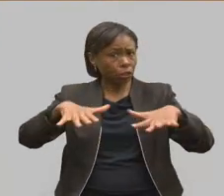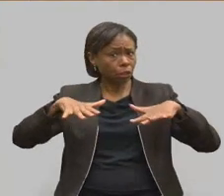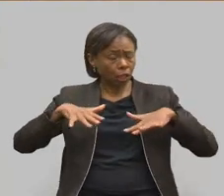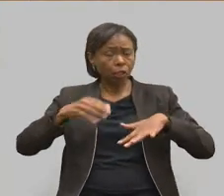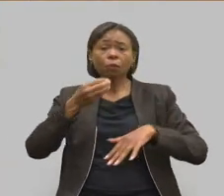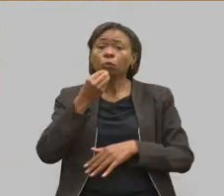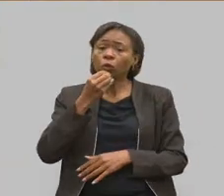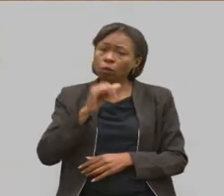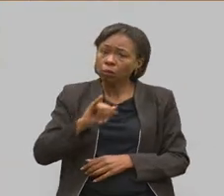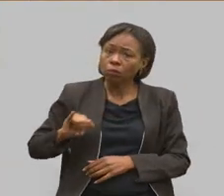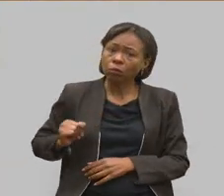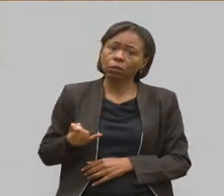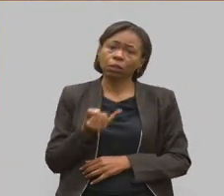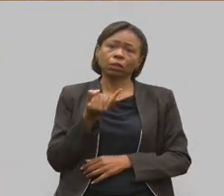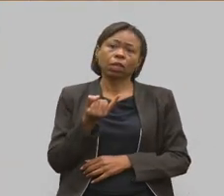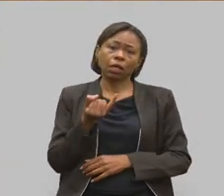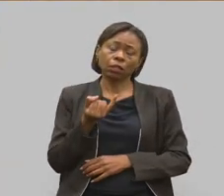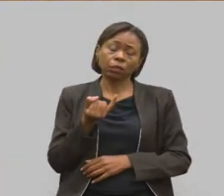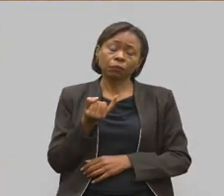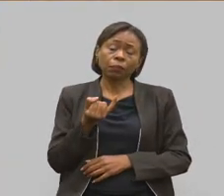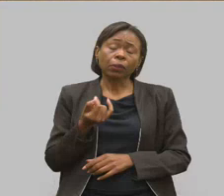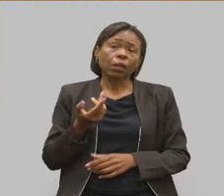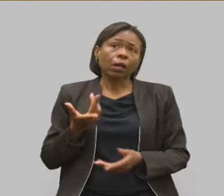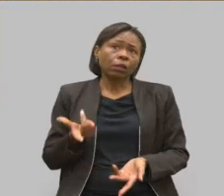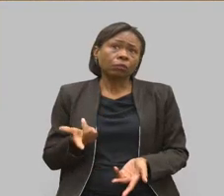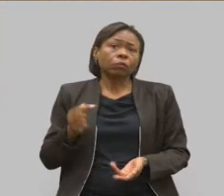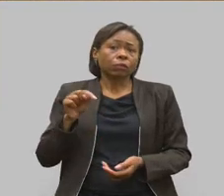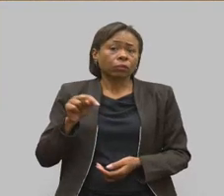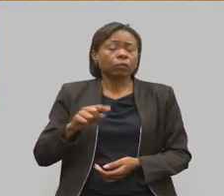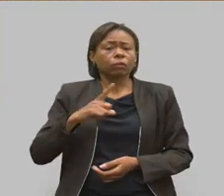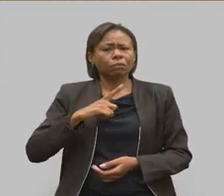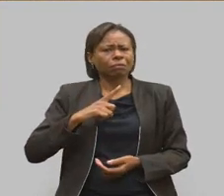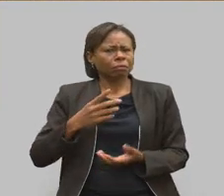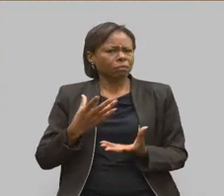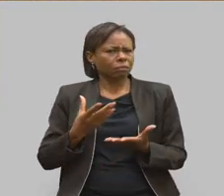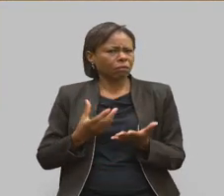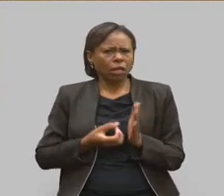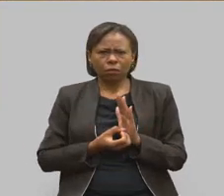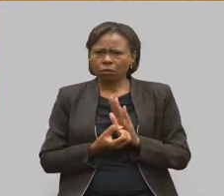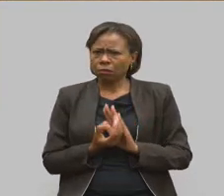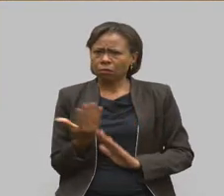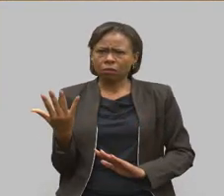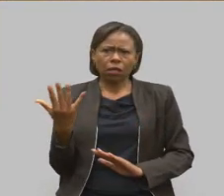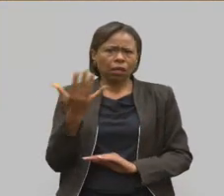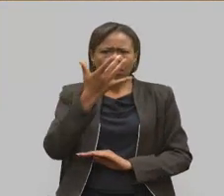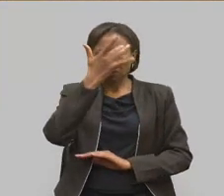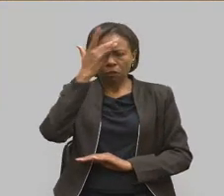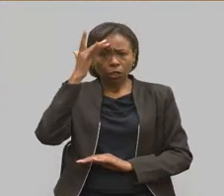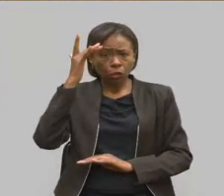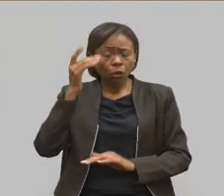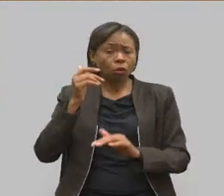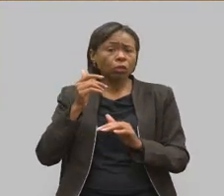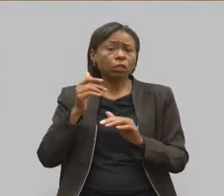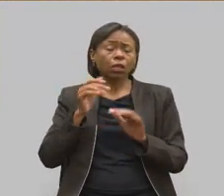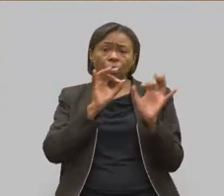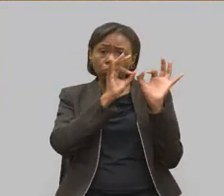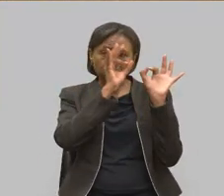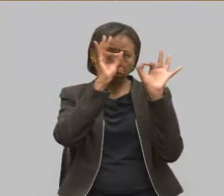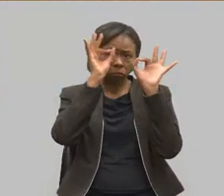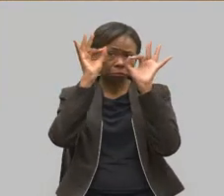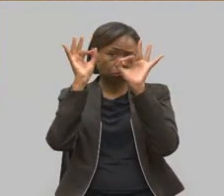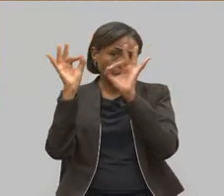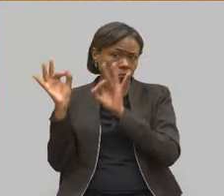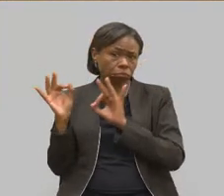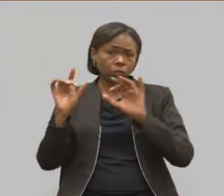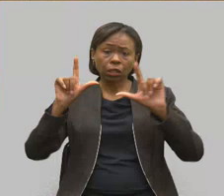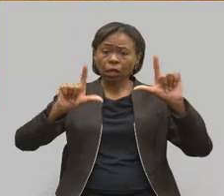oportunizar Aqui nós temos muitas pessoas que estão nos acompanhando através da TV Assembleia do